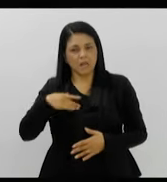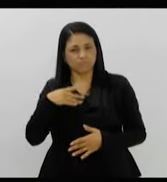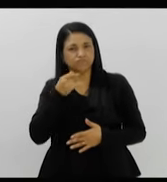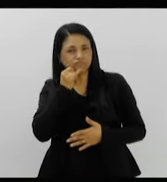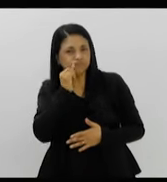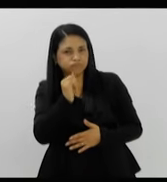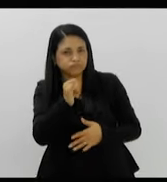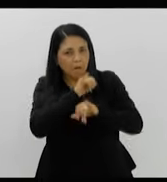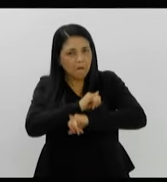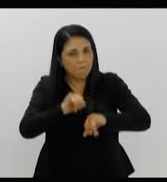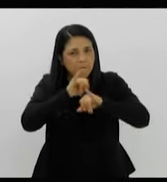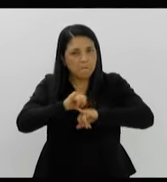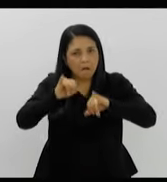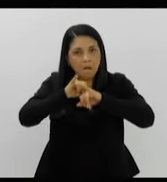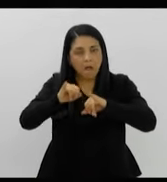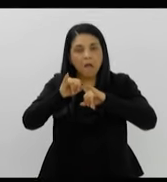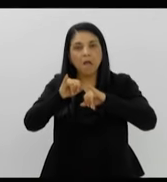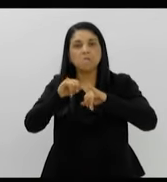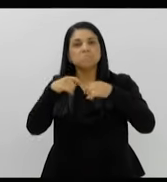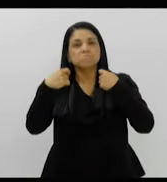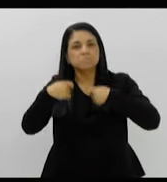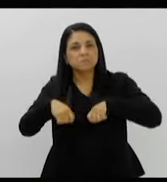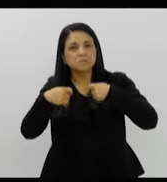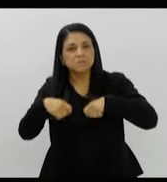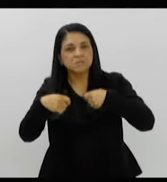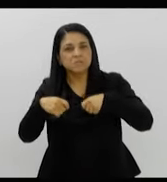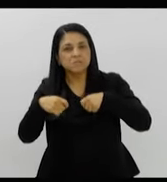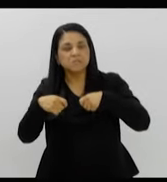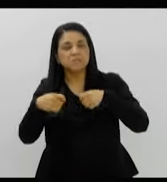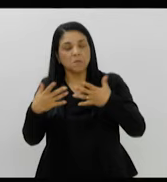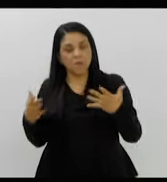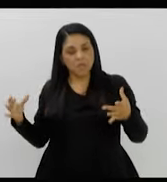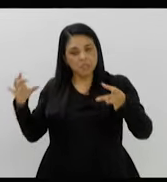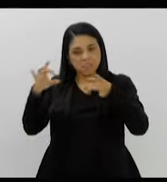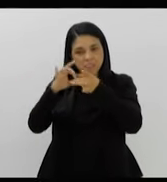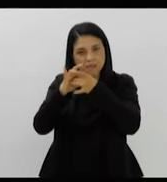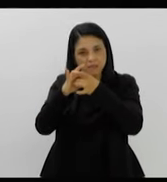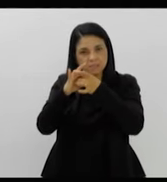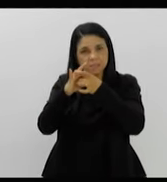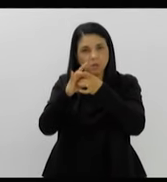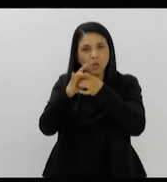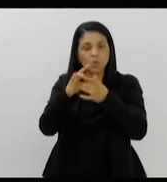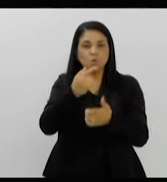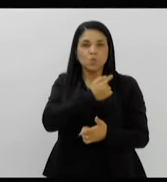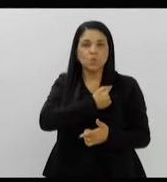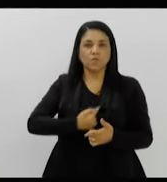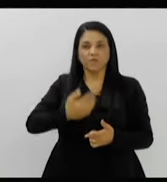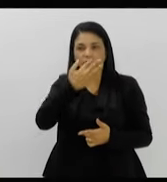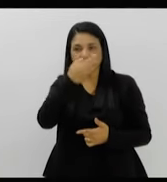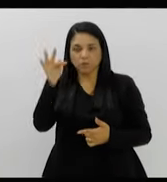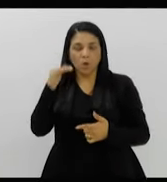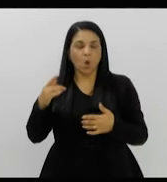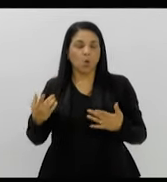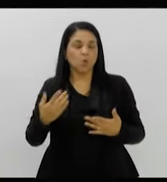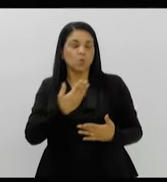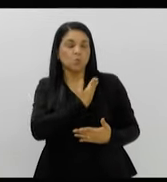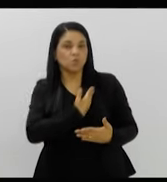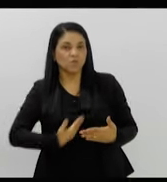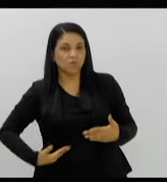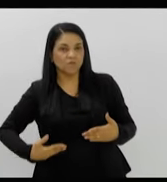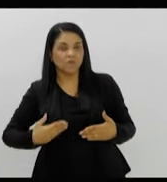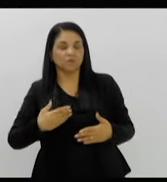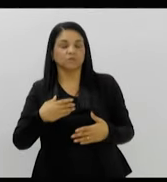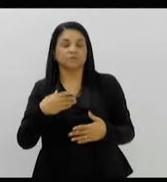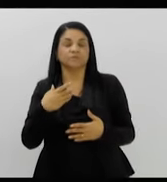dizia que era necessário existir uma integração entre o governo federal governo estadual governo